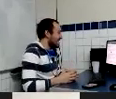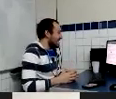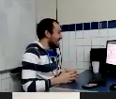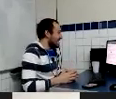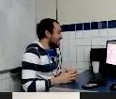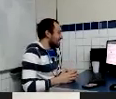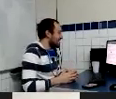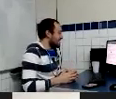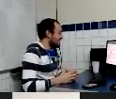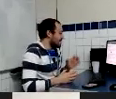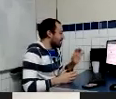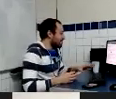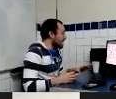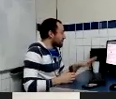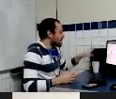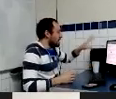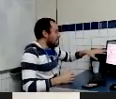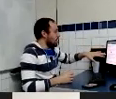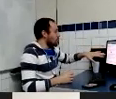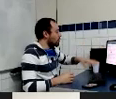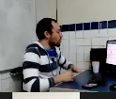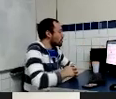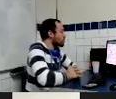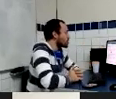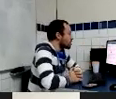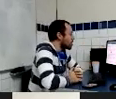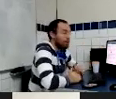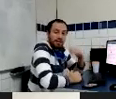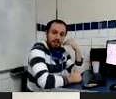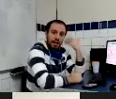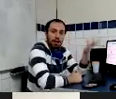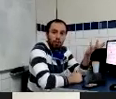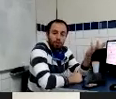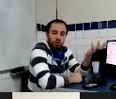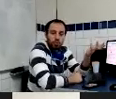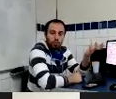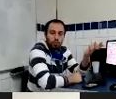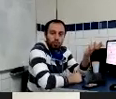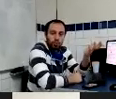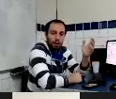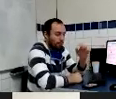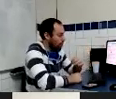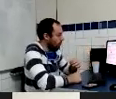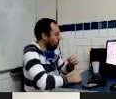Não Bem, eu vou iniciar o próximo